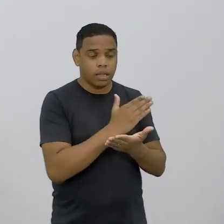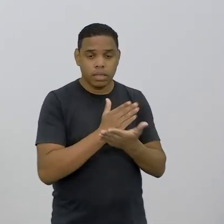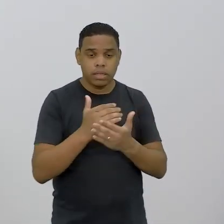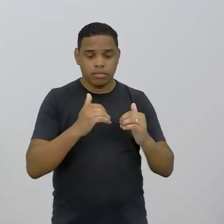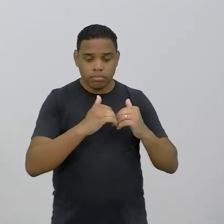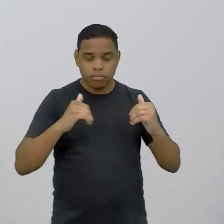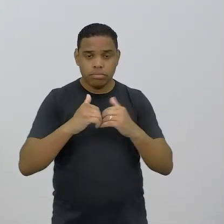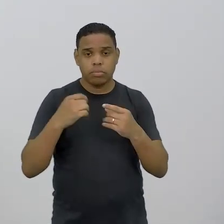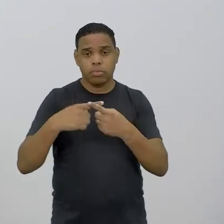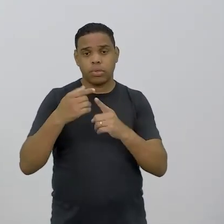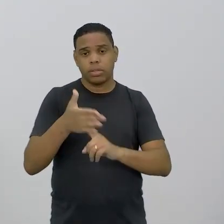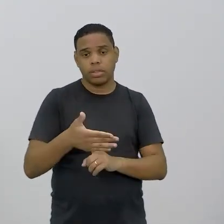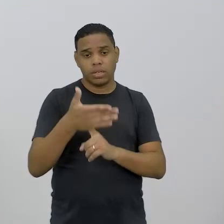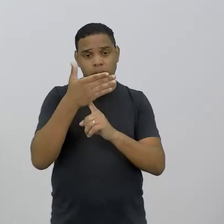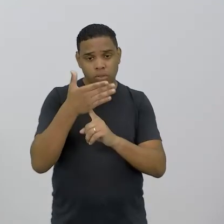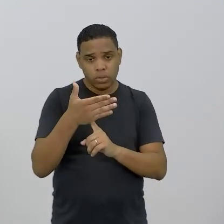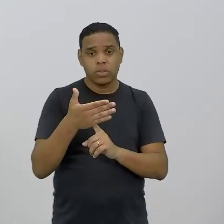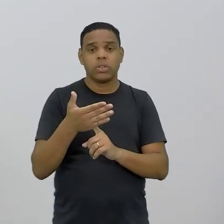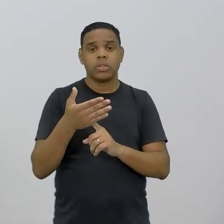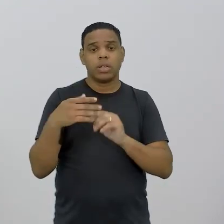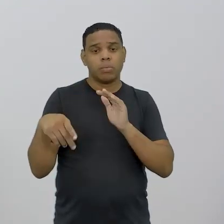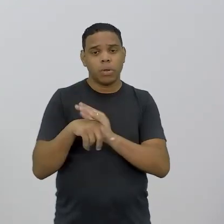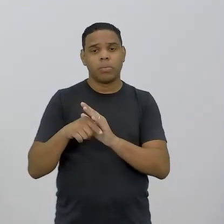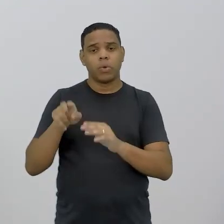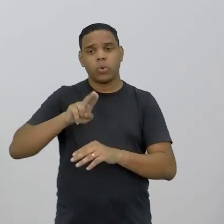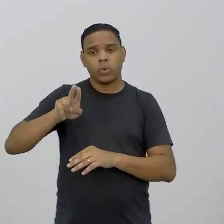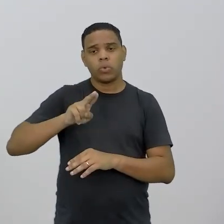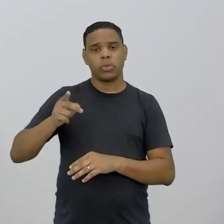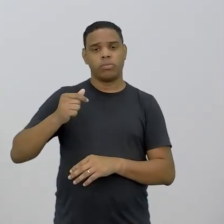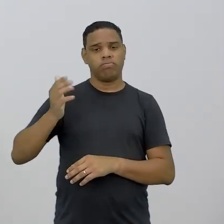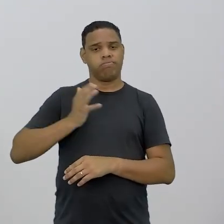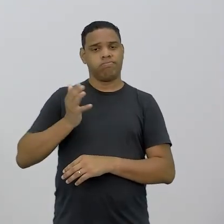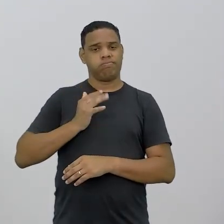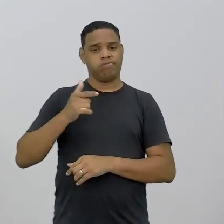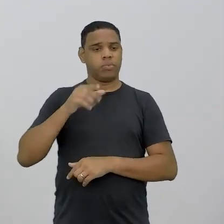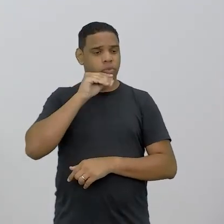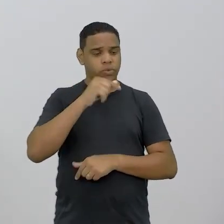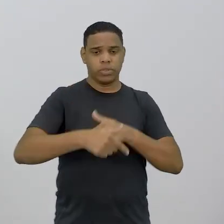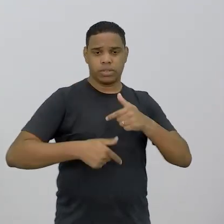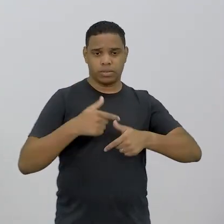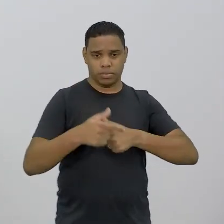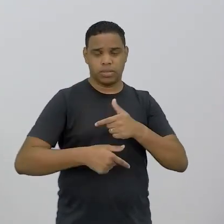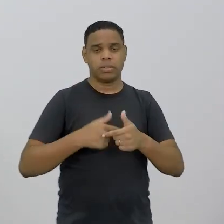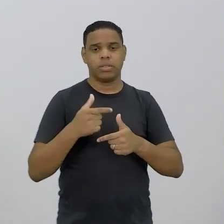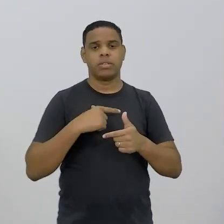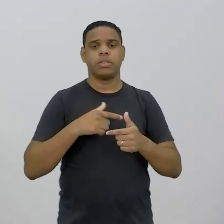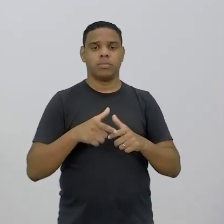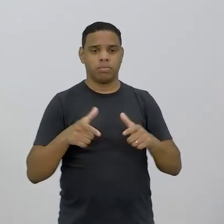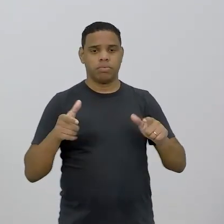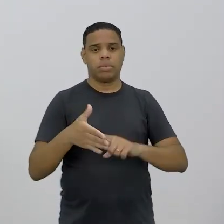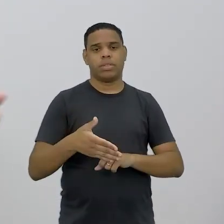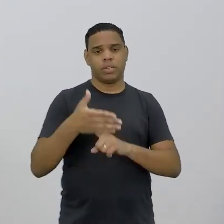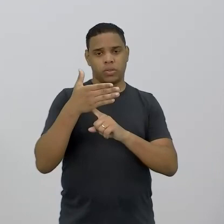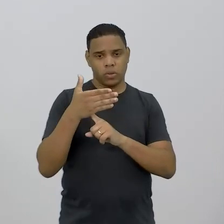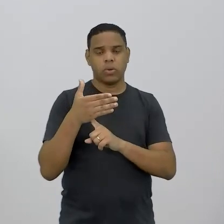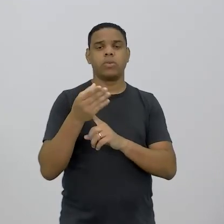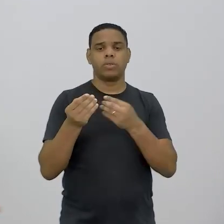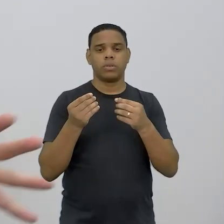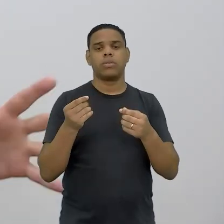essas tecnologias todas são para a burguesia e os trabalhadores com esse crescimento tecnológico eles